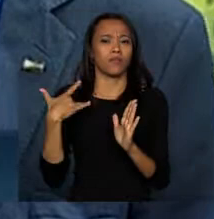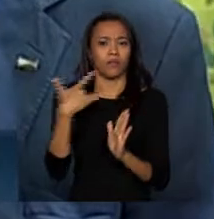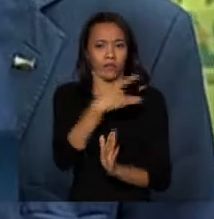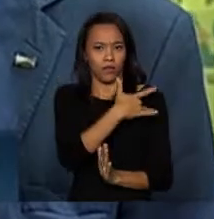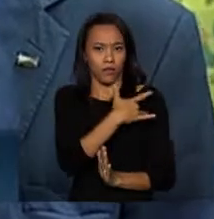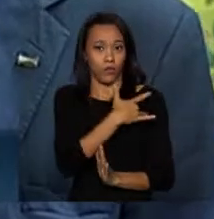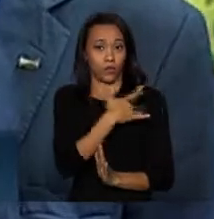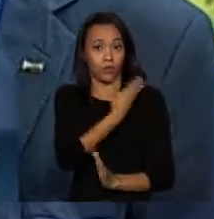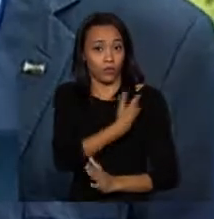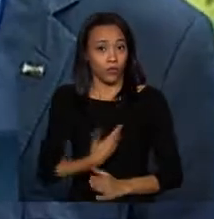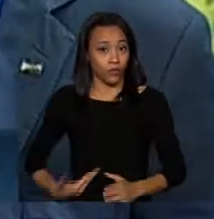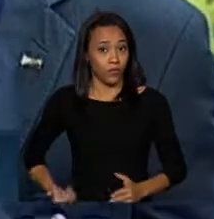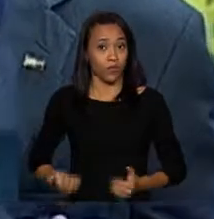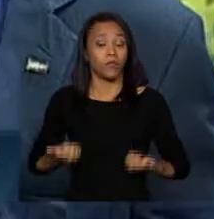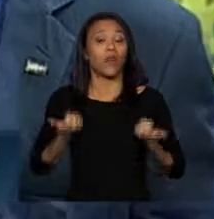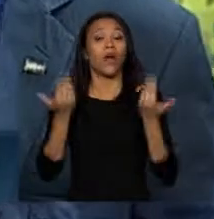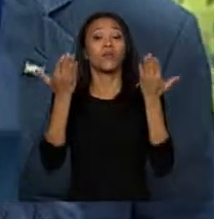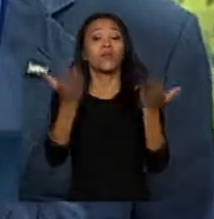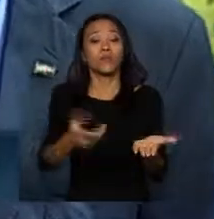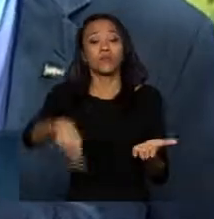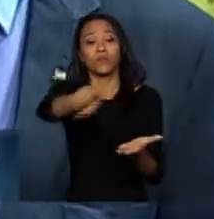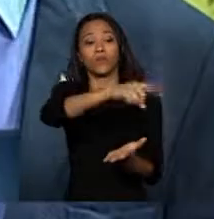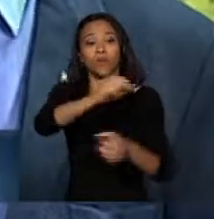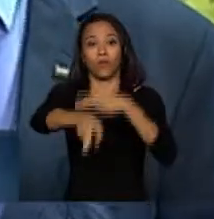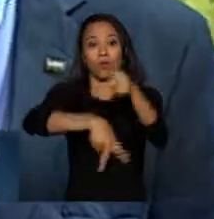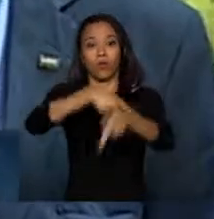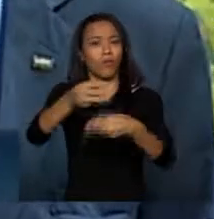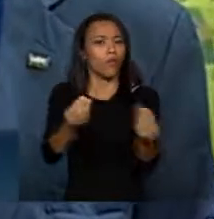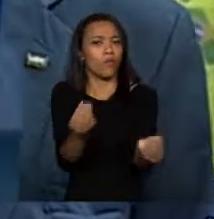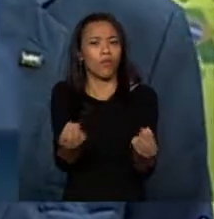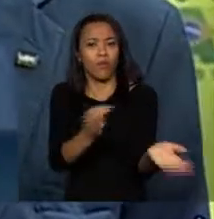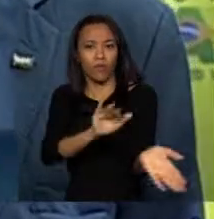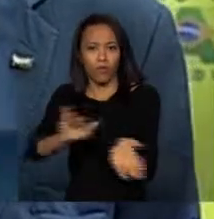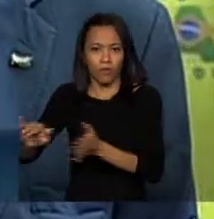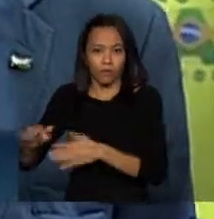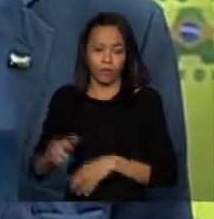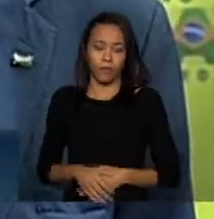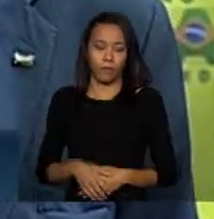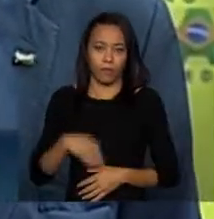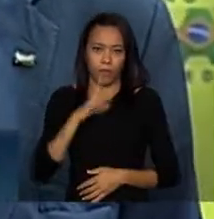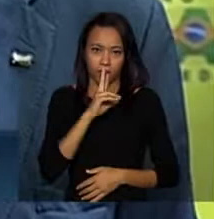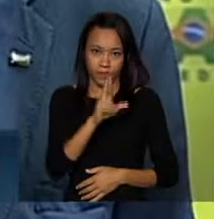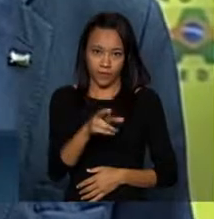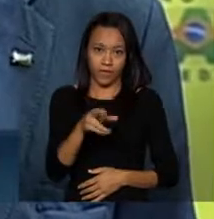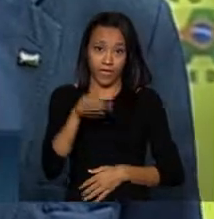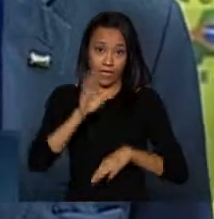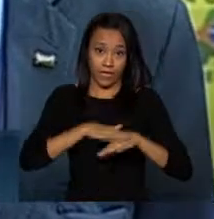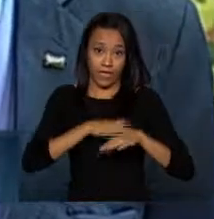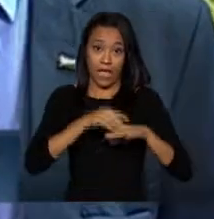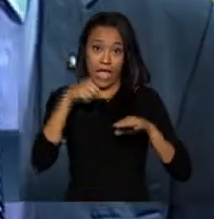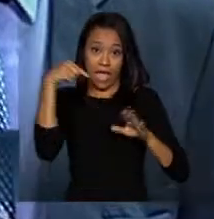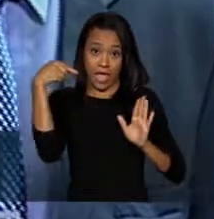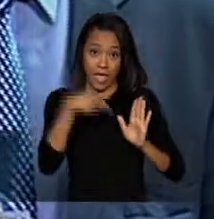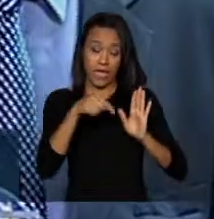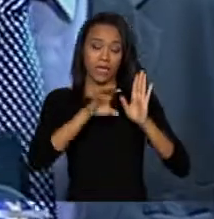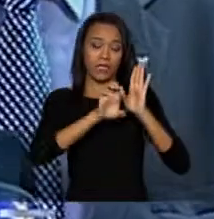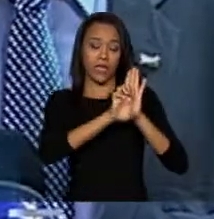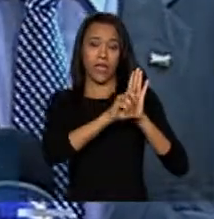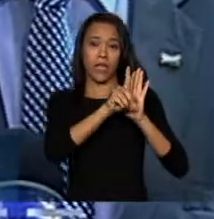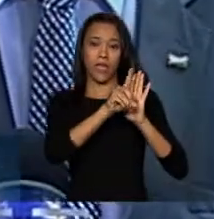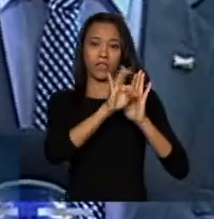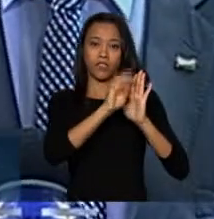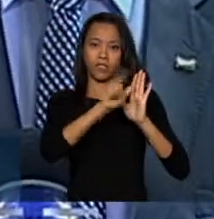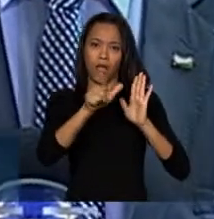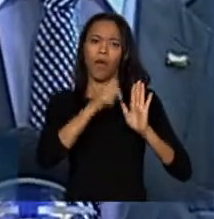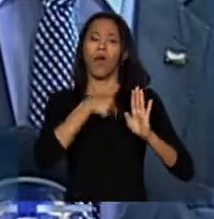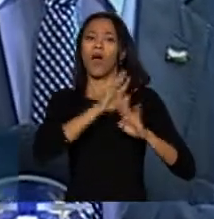de benefício para a saúde? Olha, ela é decisiva, tanto que esse edital, ele atende exatamente à lei que criou o